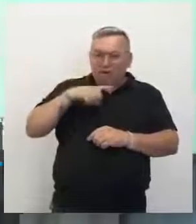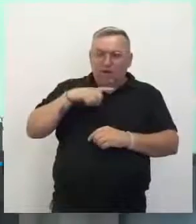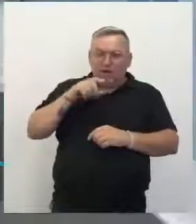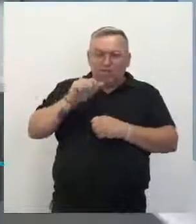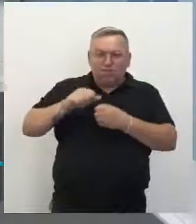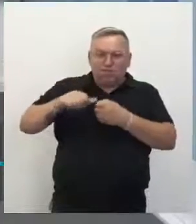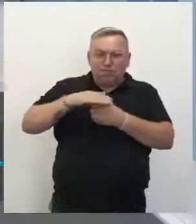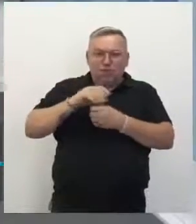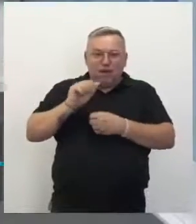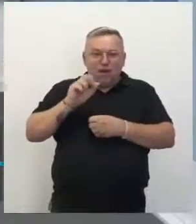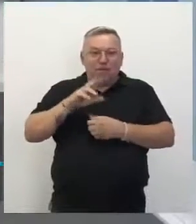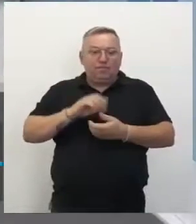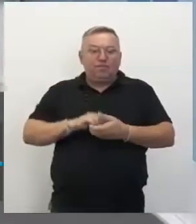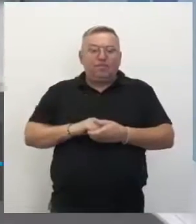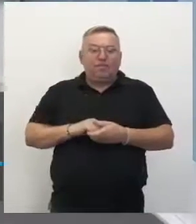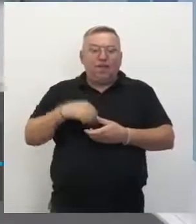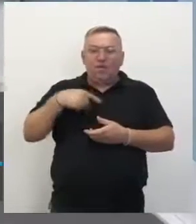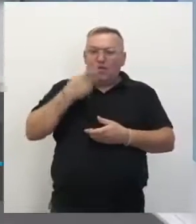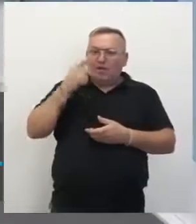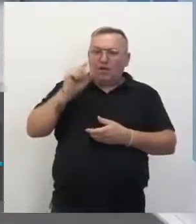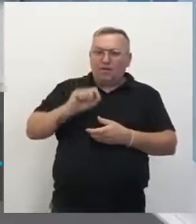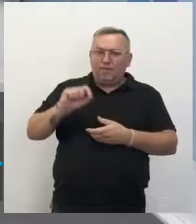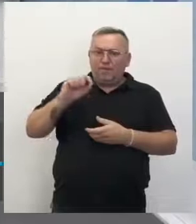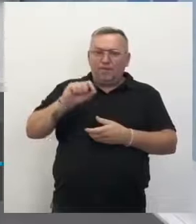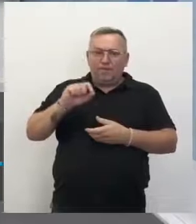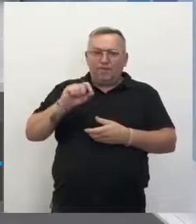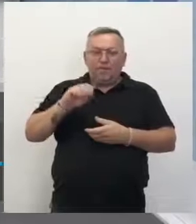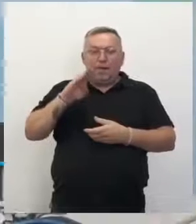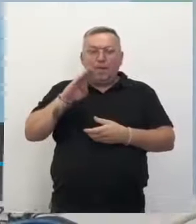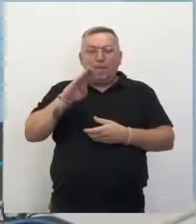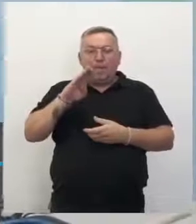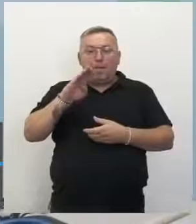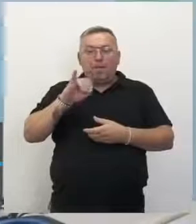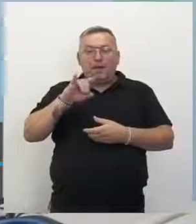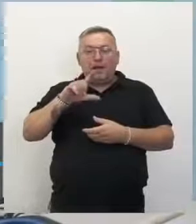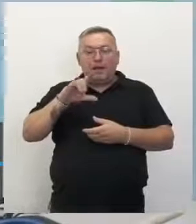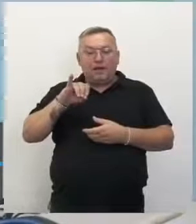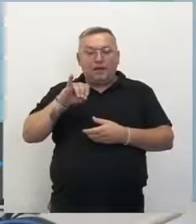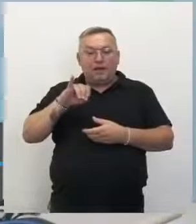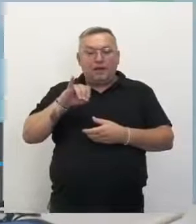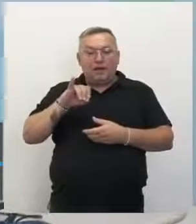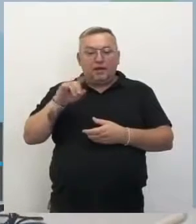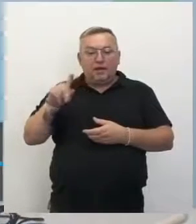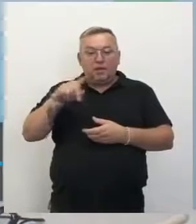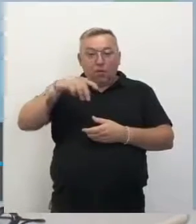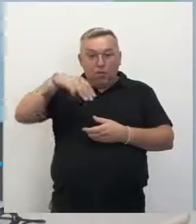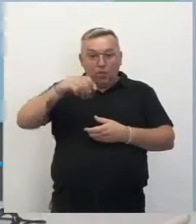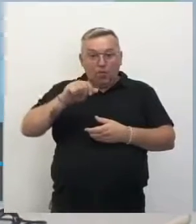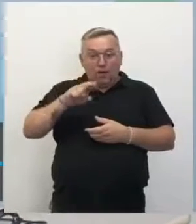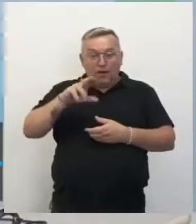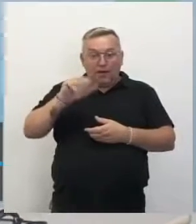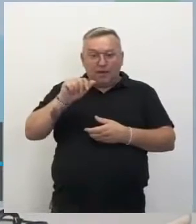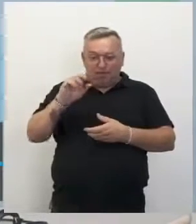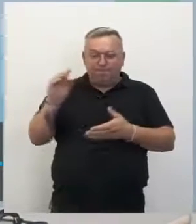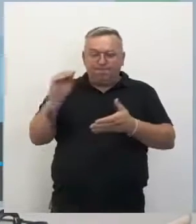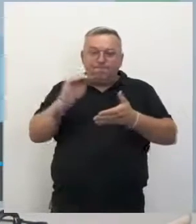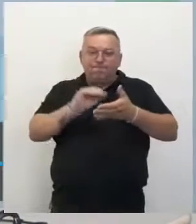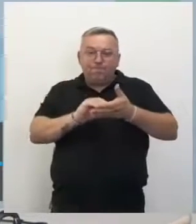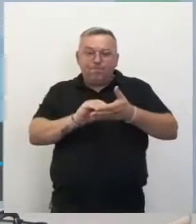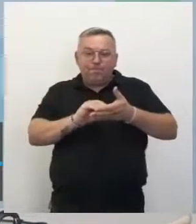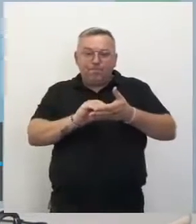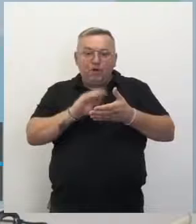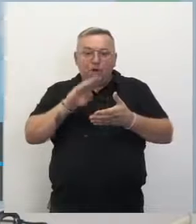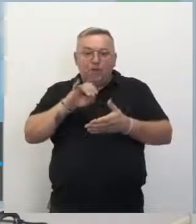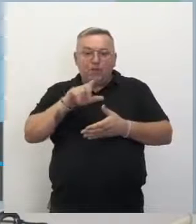uma observaçãozinha aqui, só, você tinha falado da bile, né? Sim. Aí a Pro Maria Lúcia escreveu aqui. A